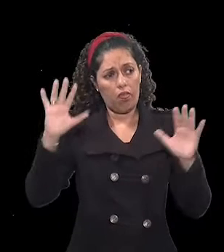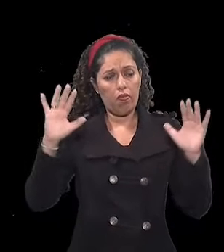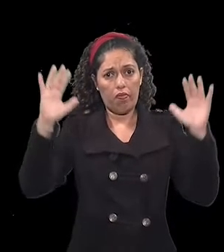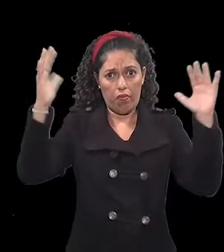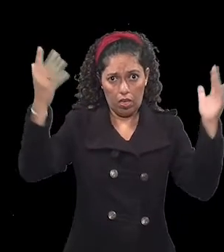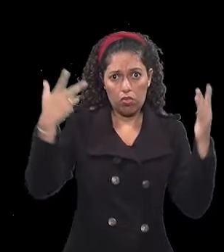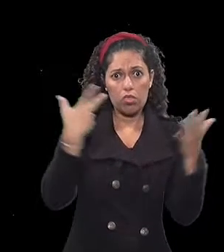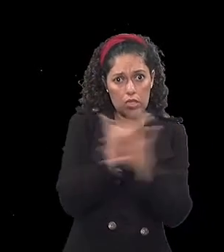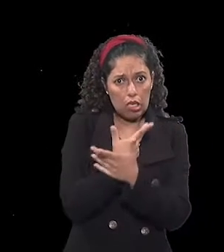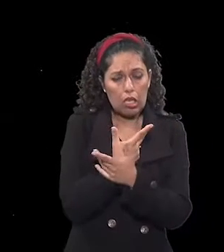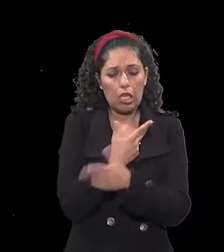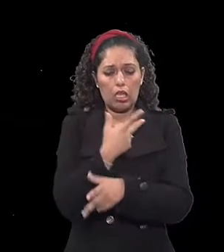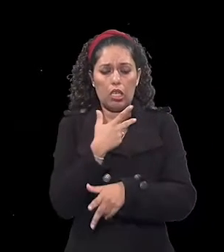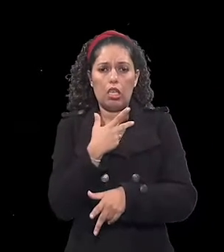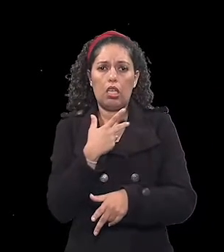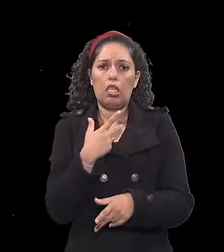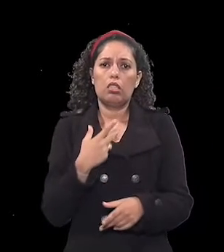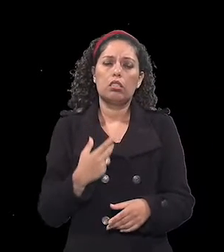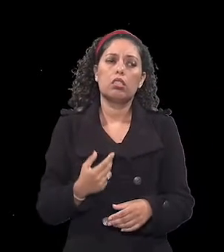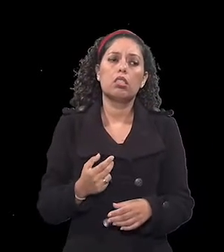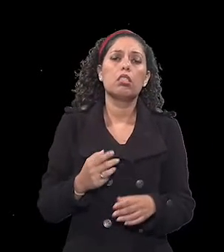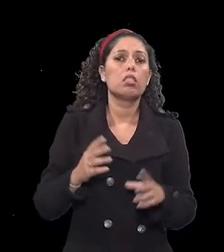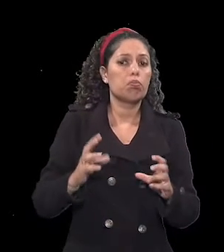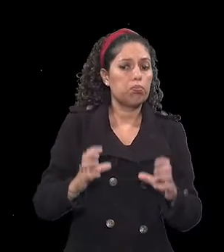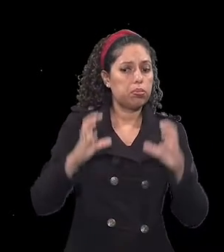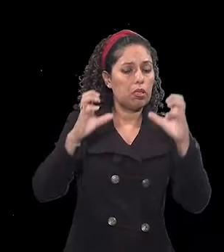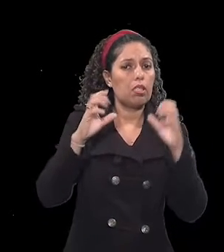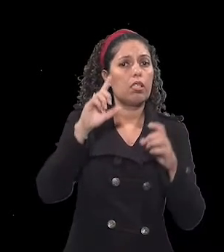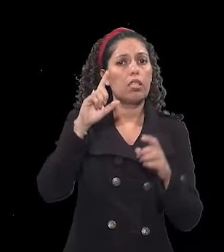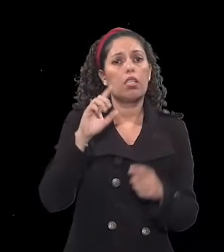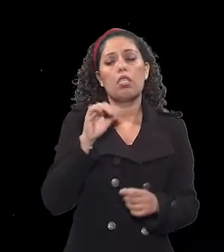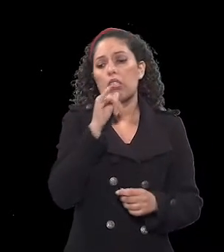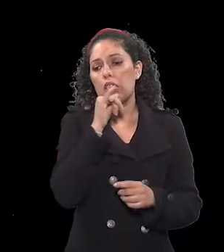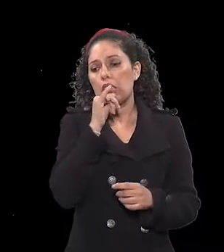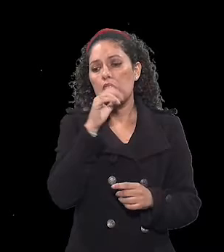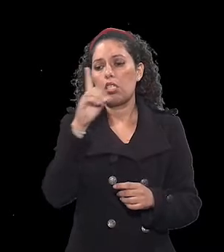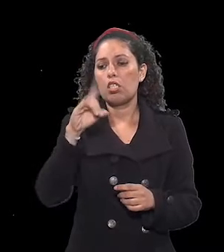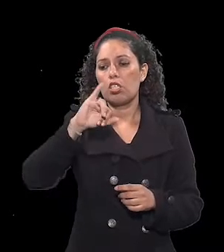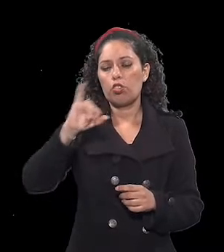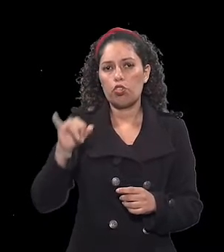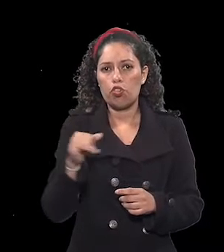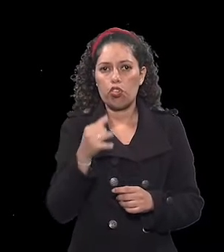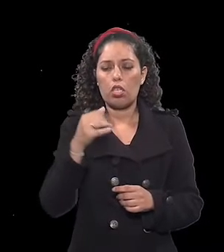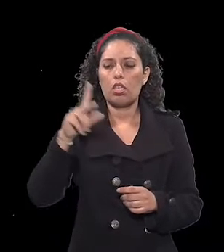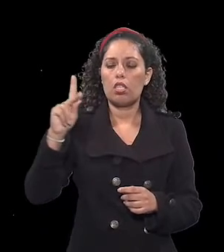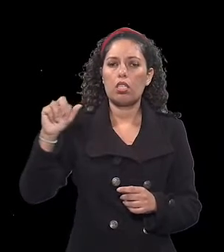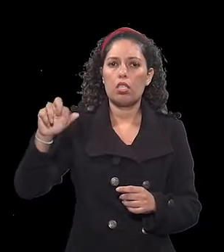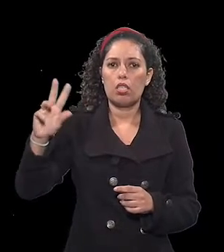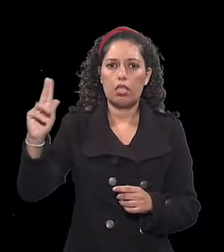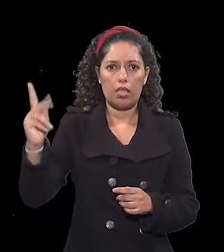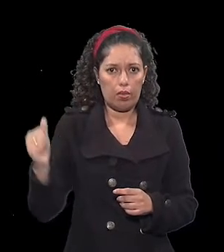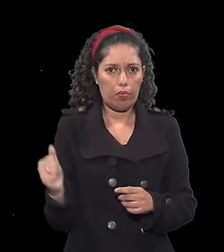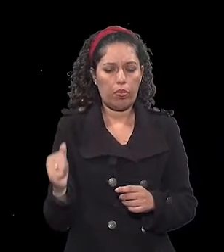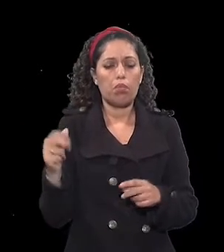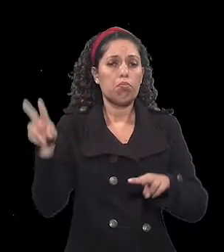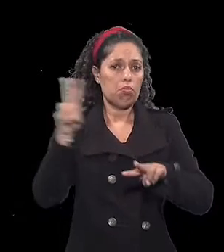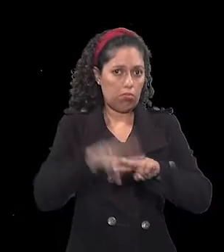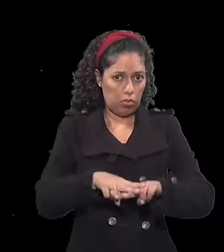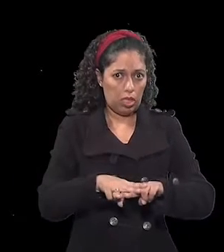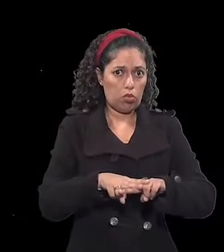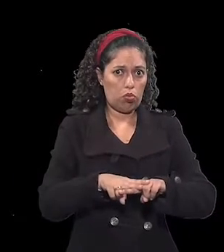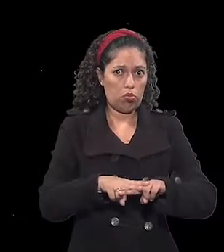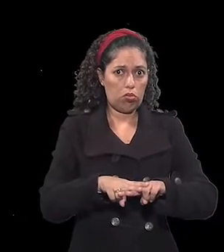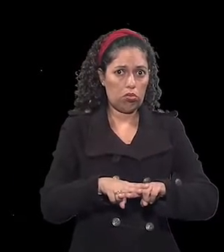mesma linguagem e não receber a mesma crítica. Né? Nós temos o exemplo mais recente do DJ Renan da Penha, né? que foi